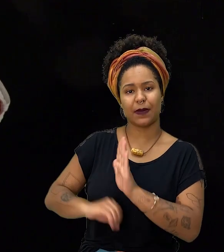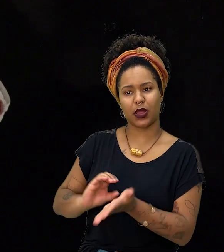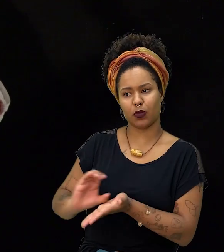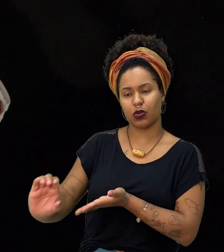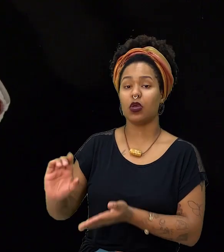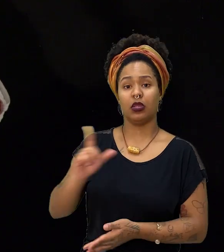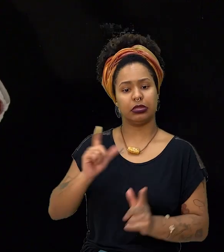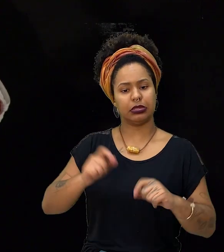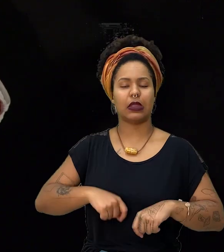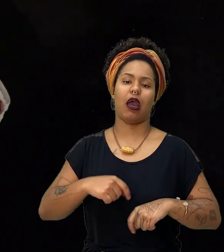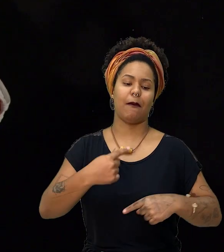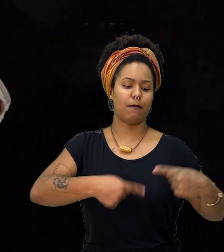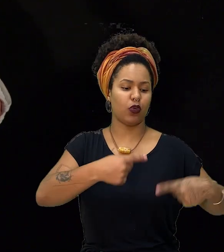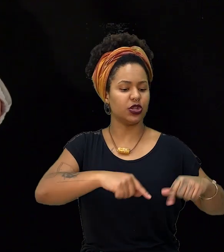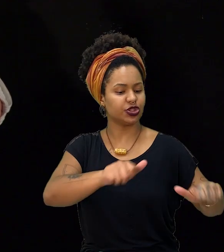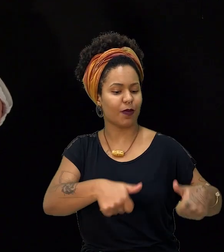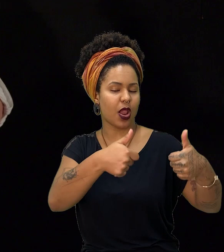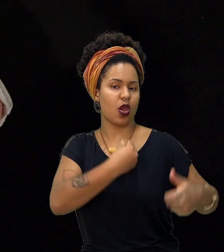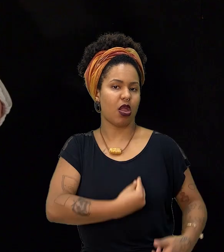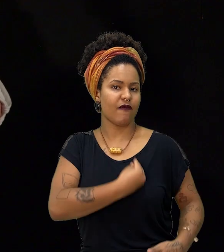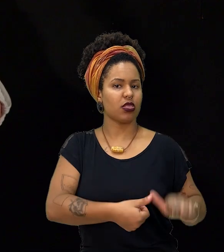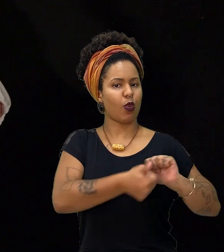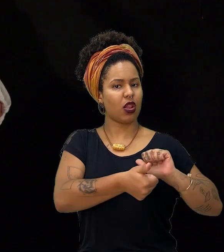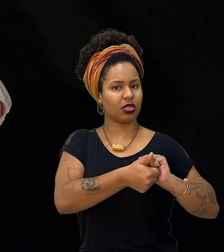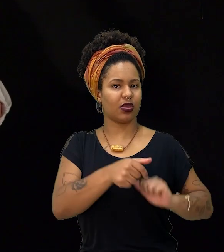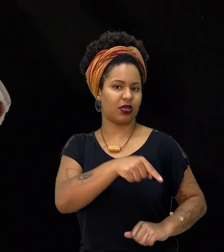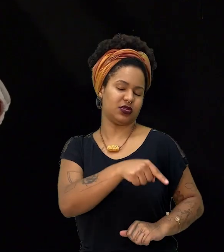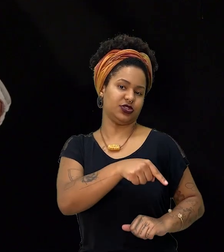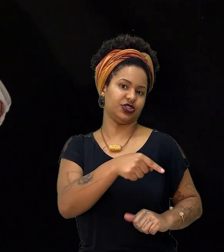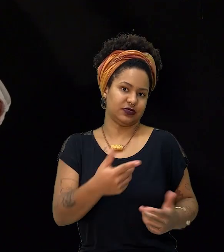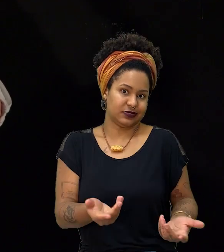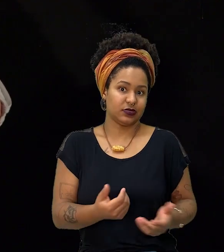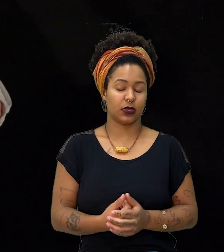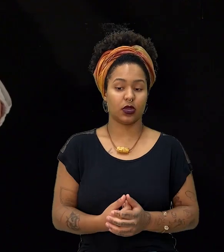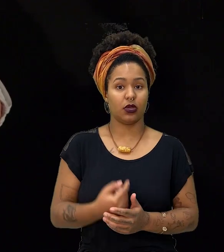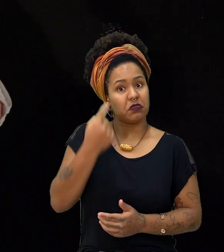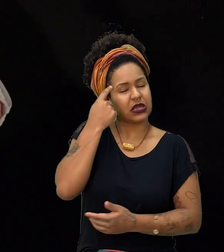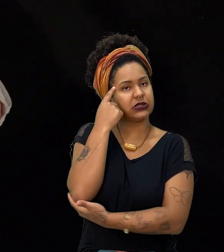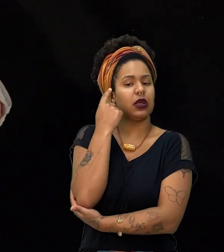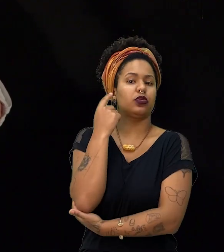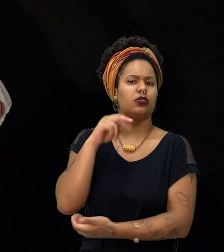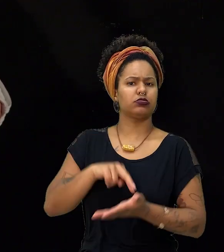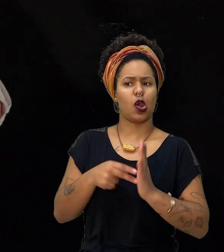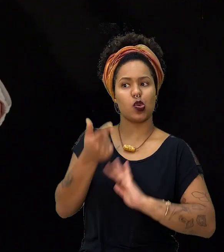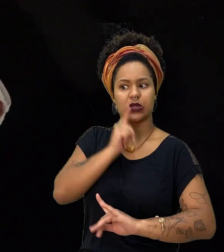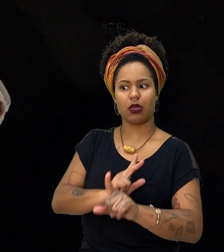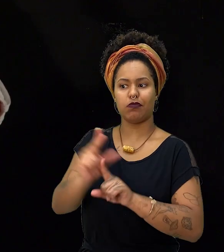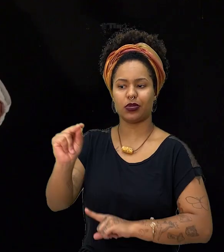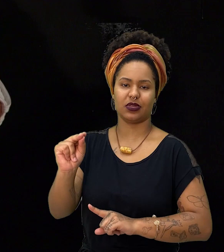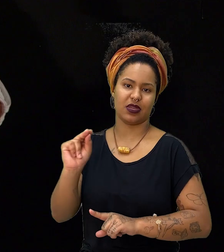né, de melhoria da qualidade de vida naquele aspecto, né, pensando que, com isso, se ganha eleições. Então,